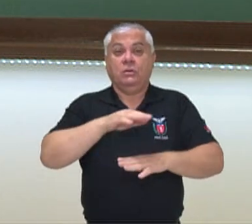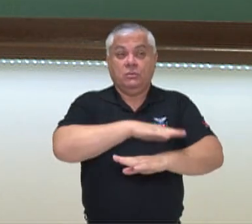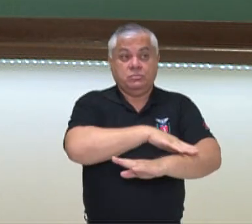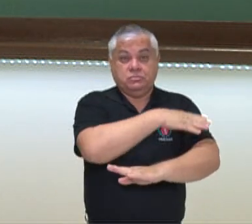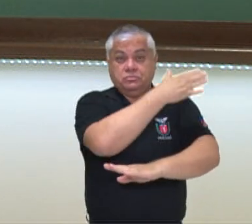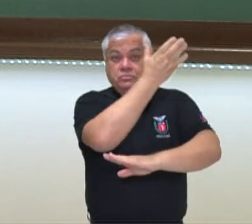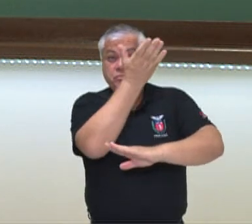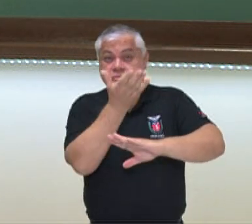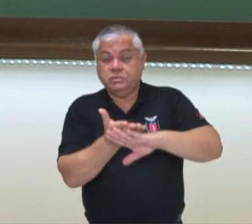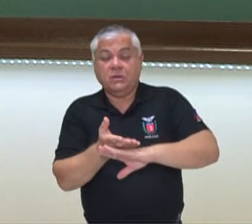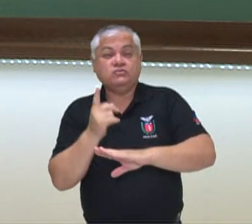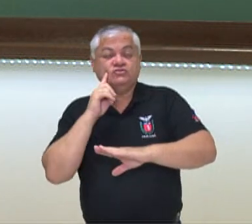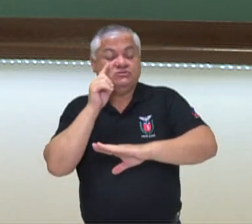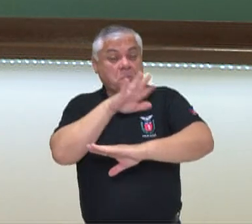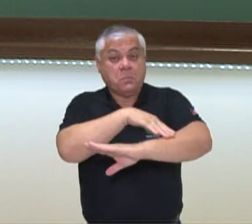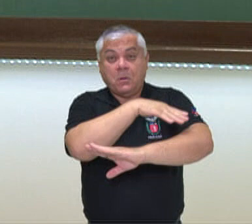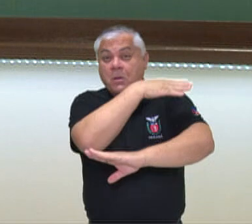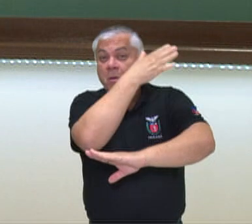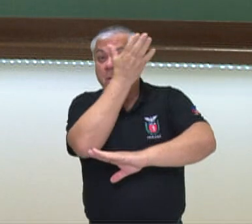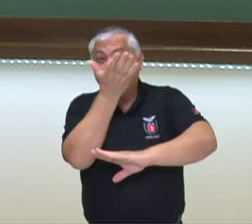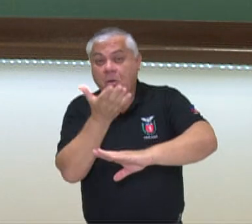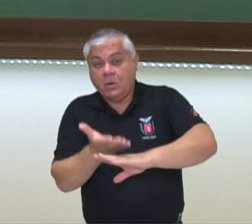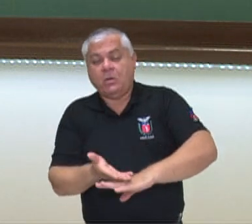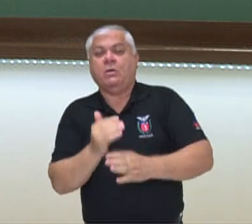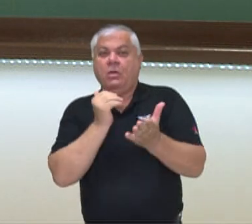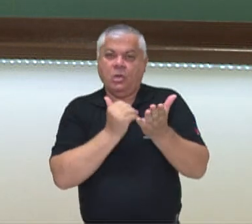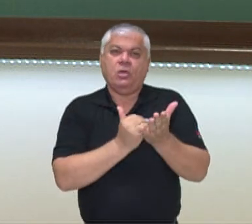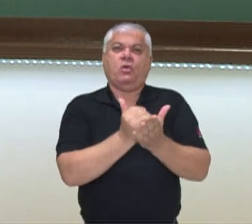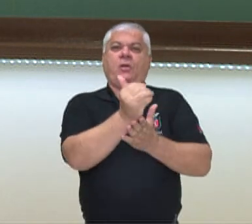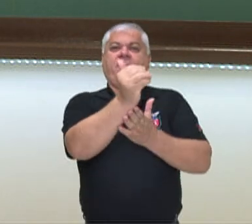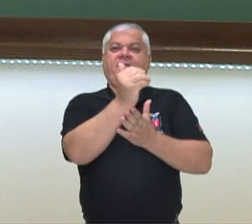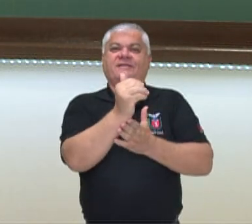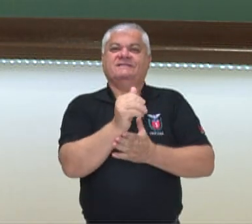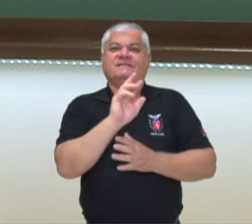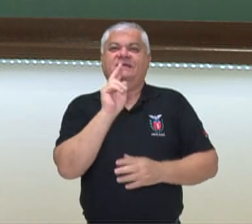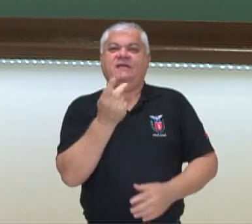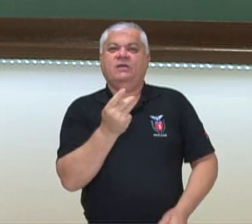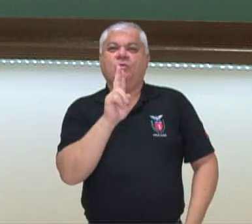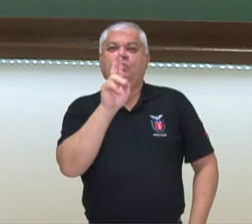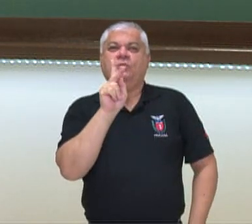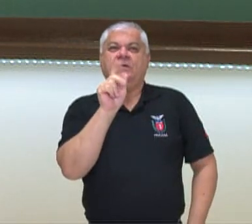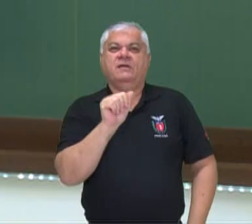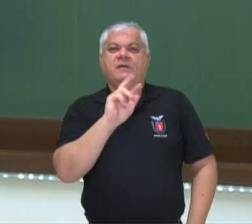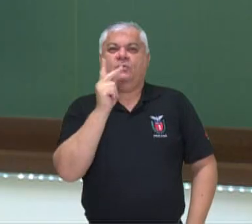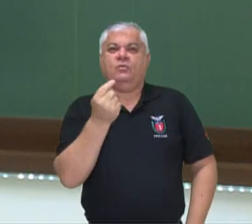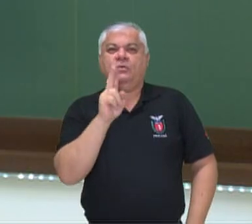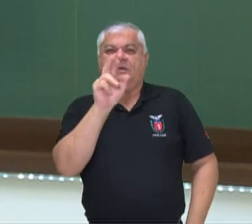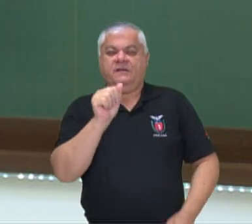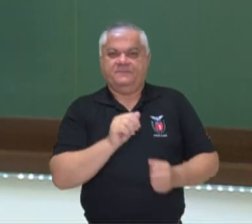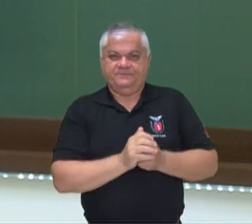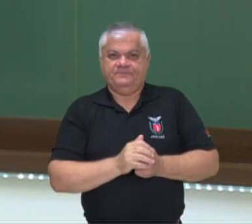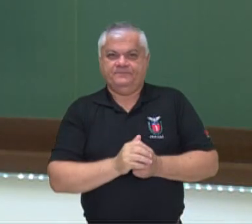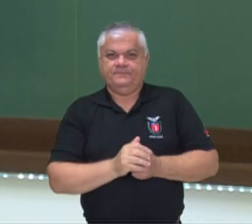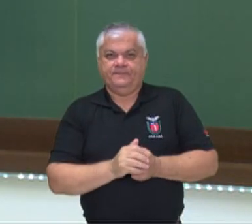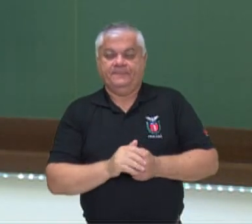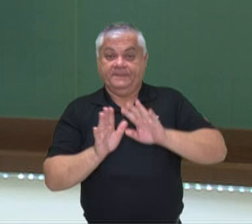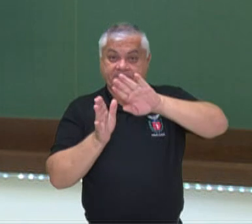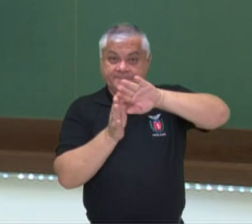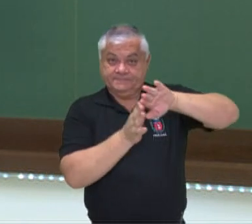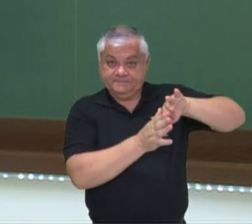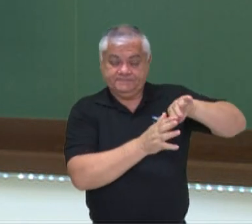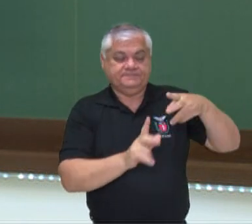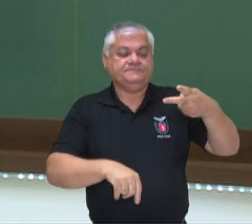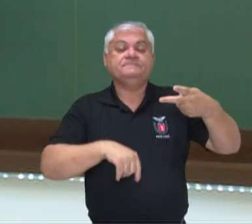ao uca-uca, né, às disputas do uca-uca, ok? O Shondaro agora. Então,